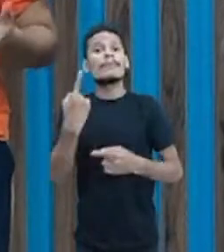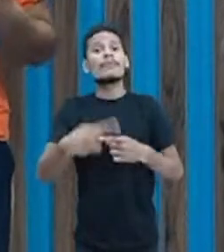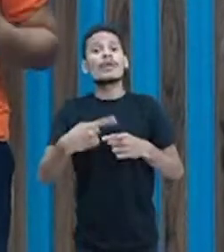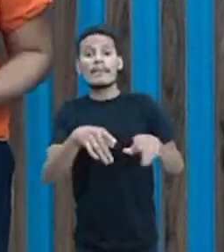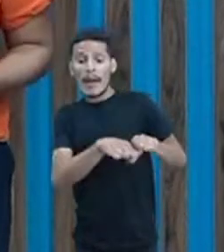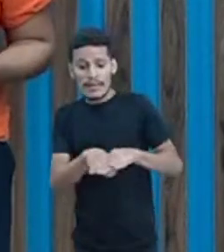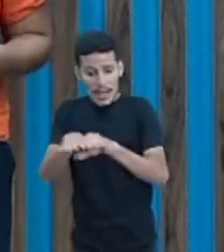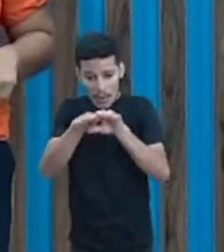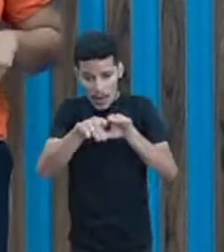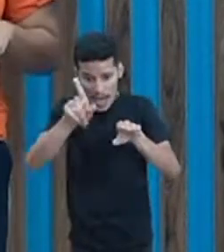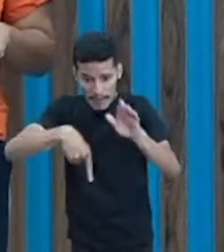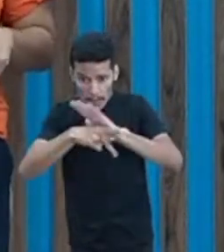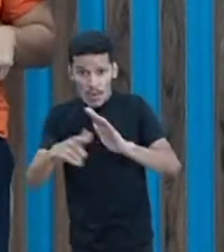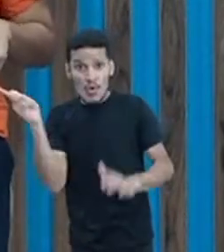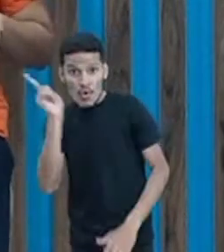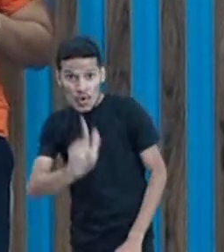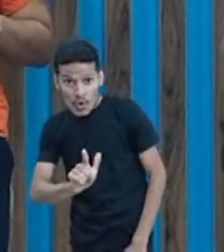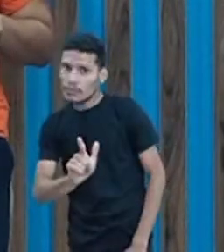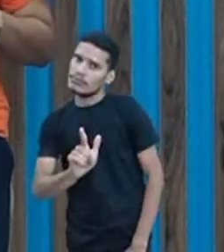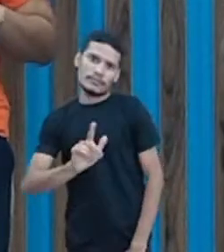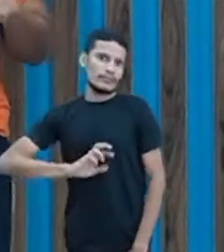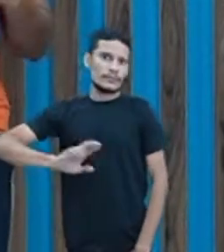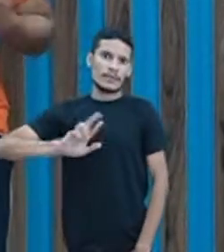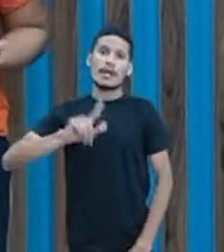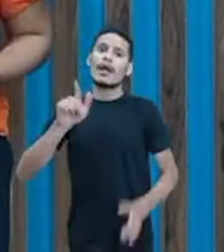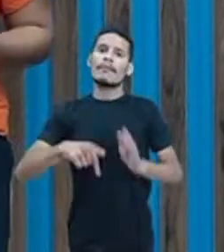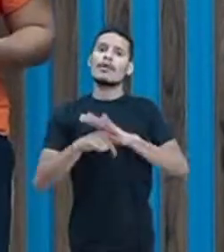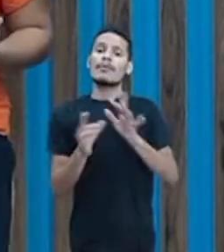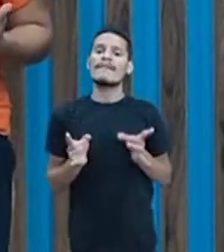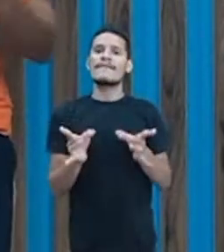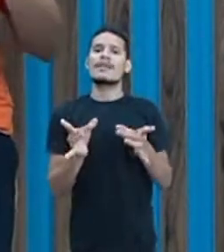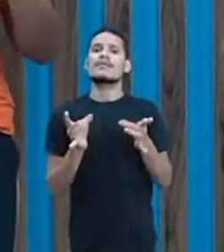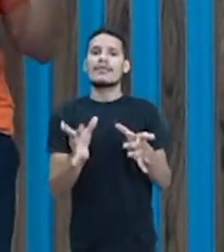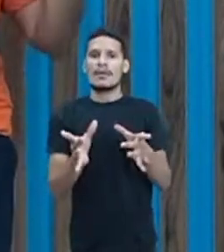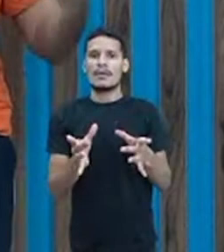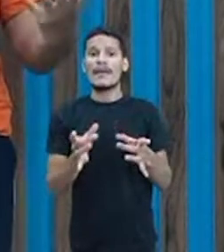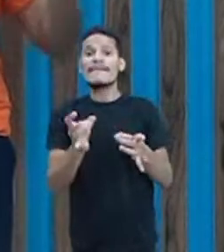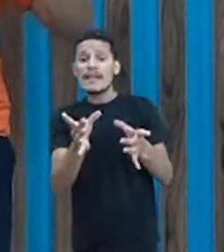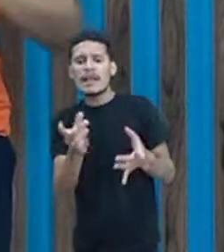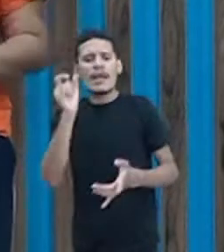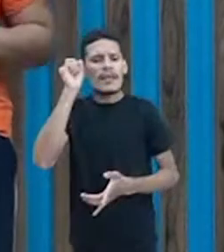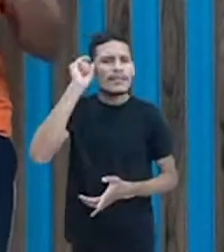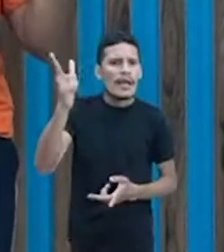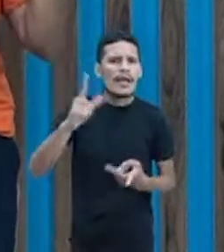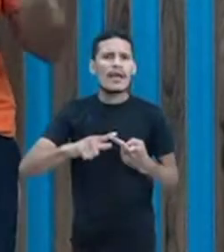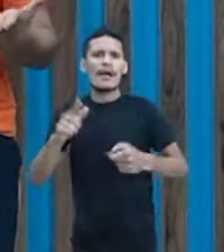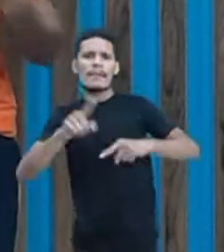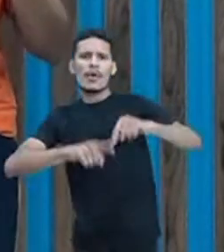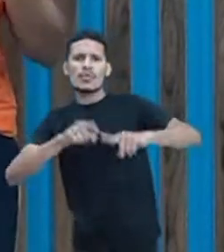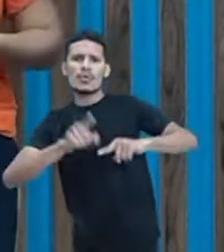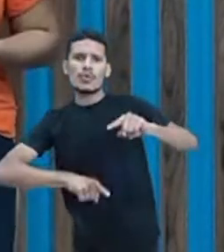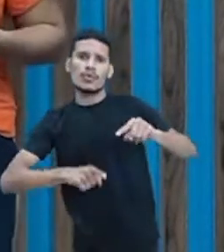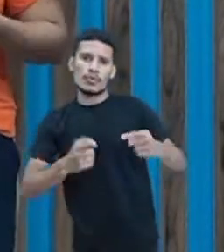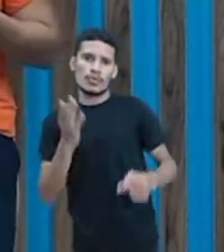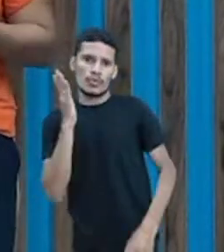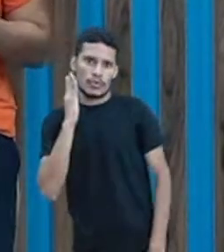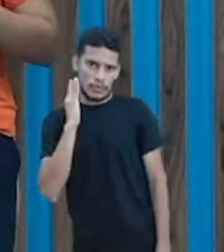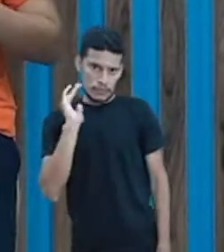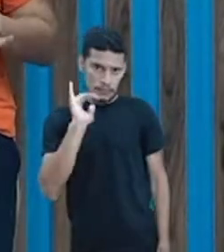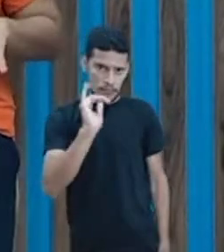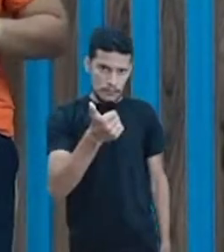serem alcançados. Eles foram feitos para vender ideias, vender produtos,